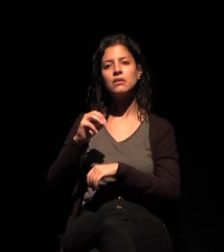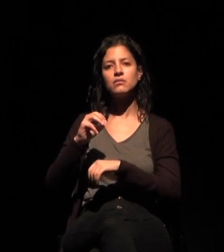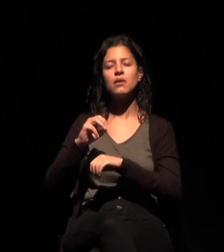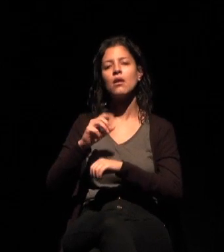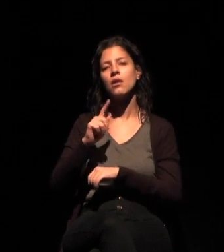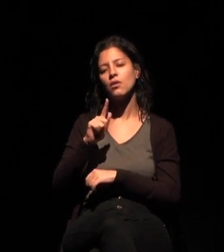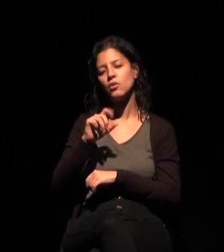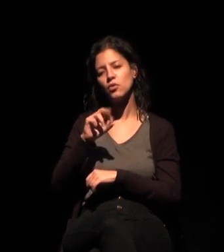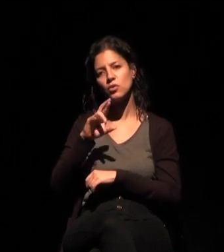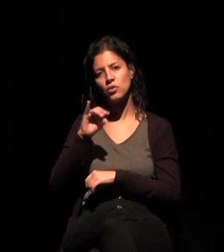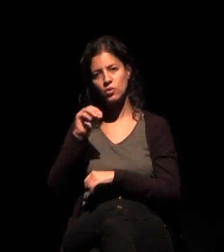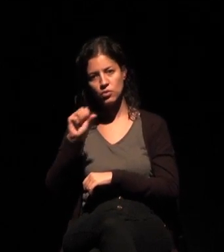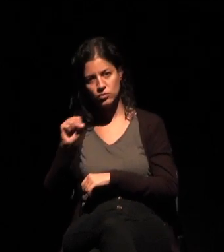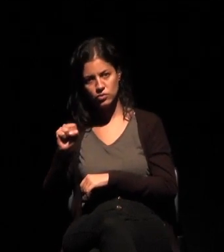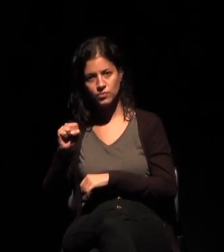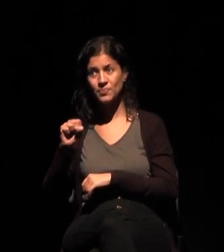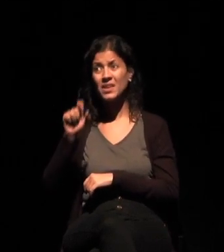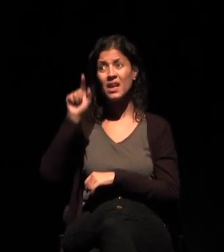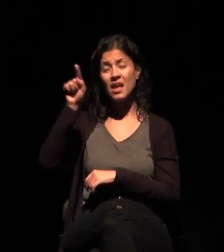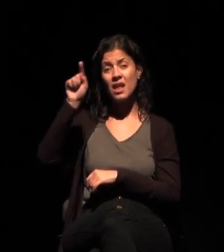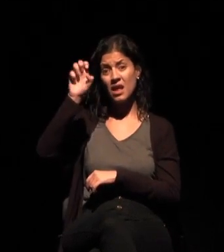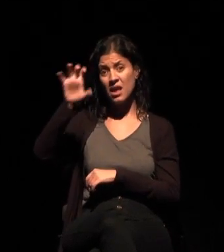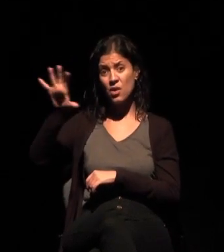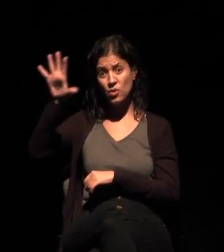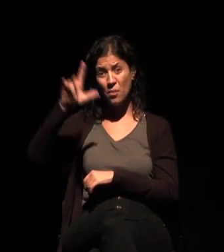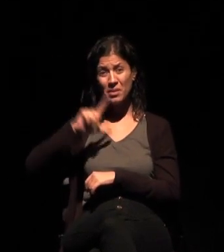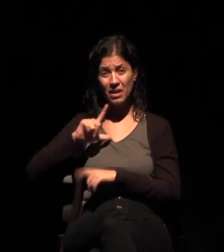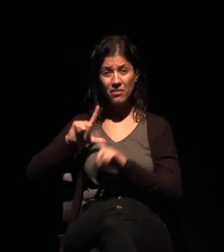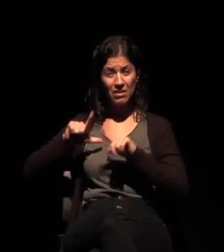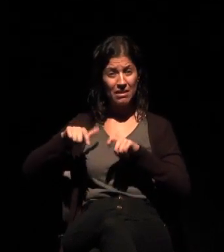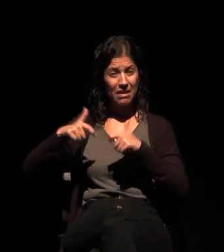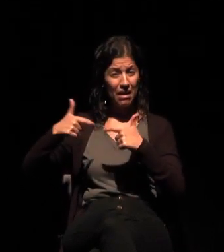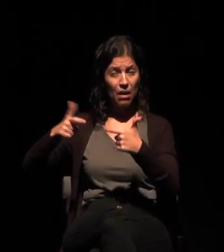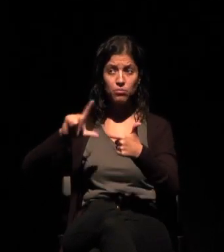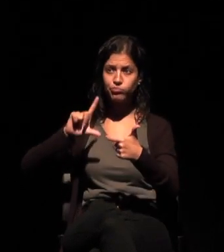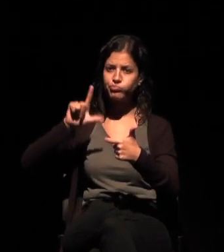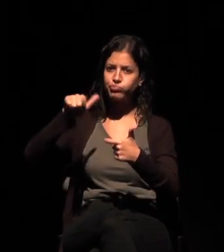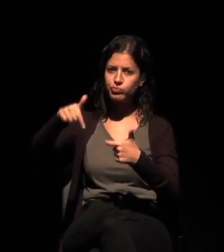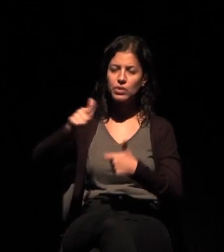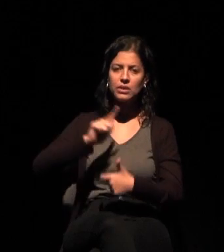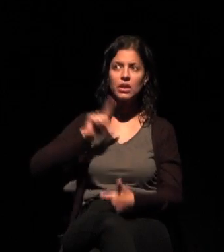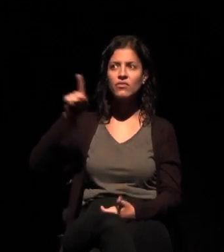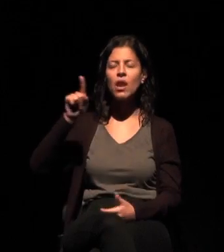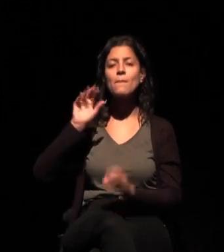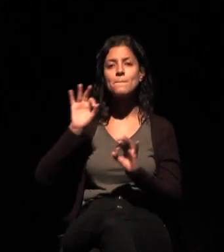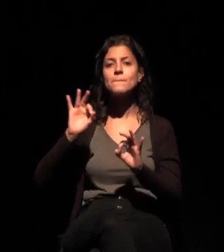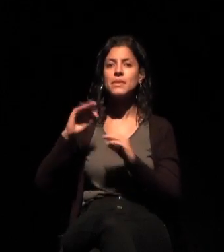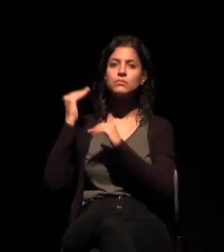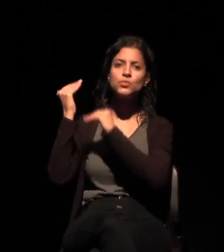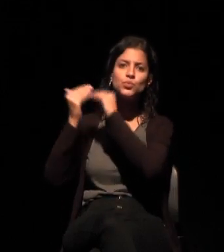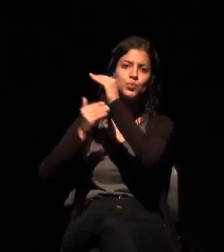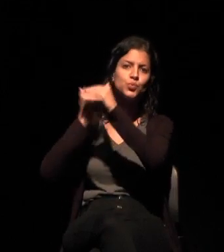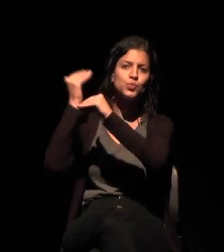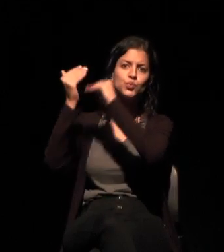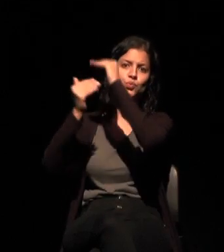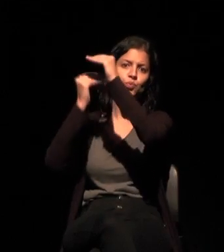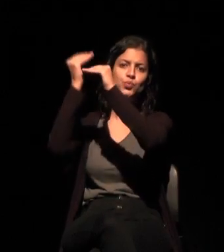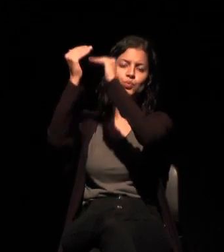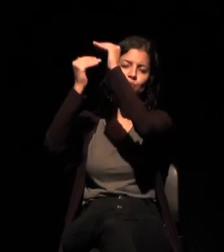europeu em particular mas que marcou claramente um modelo de crescimento e do desenvolvimento